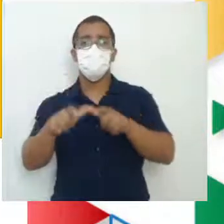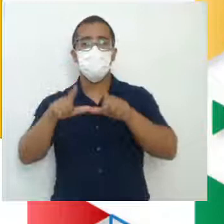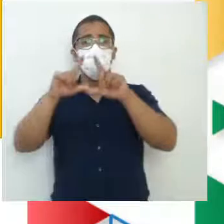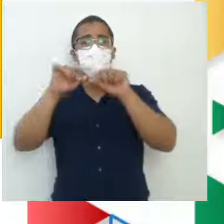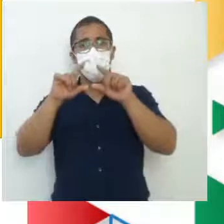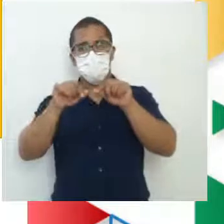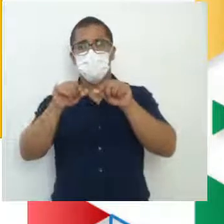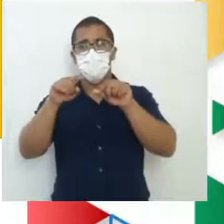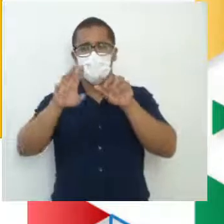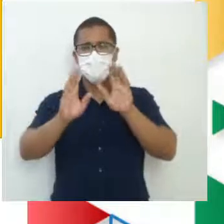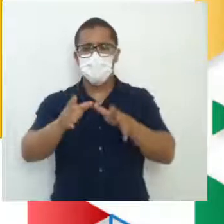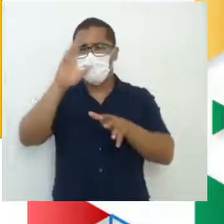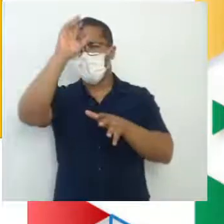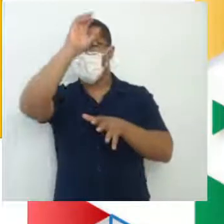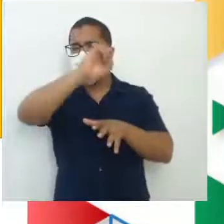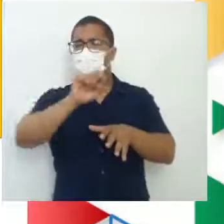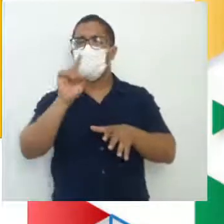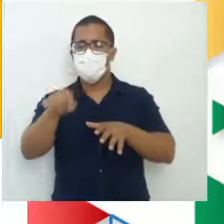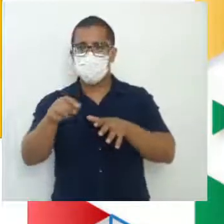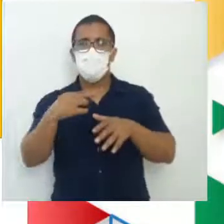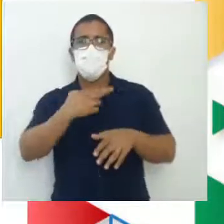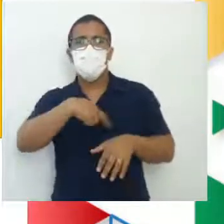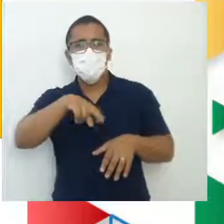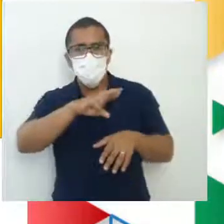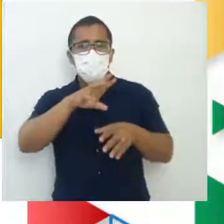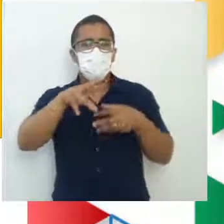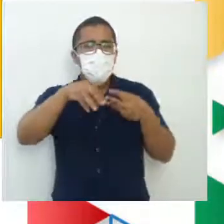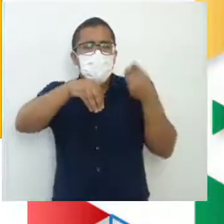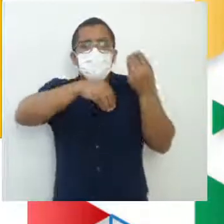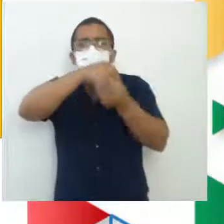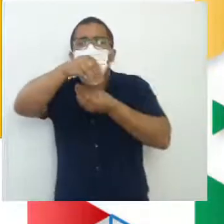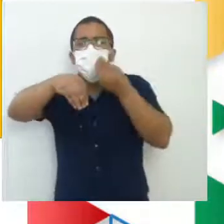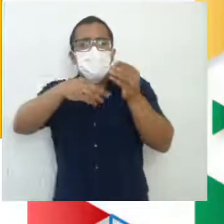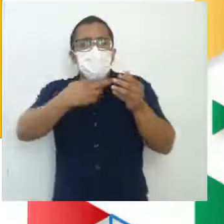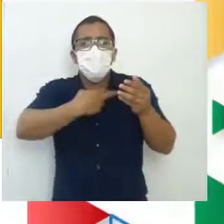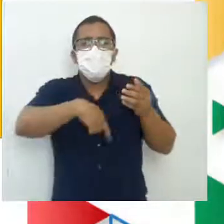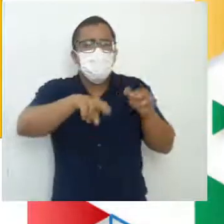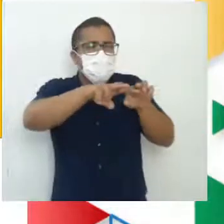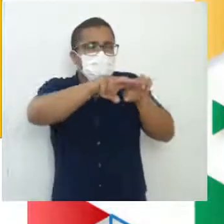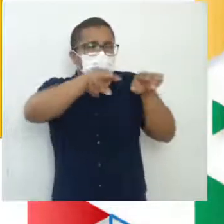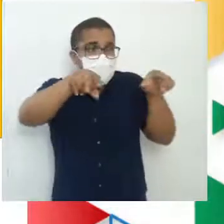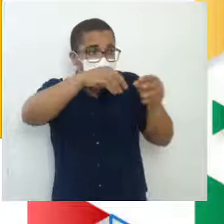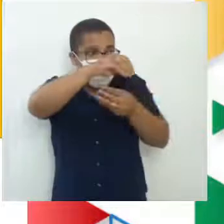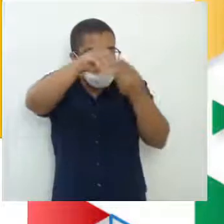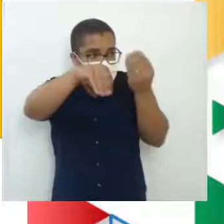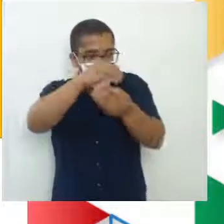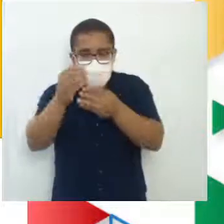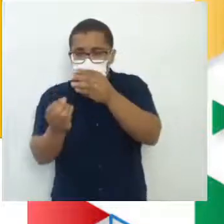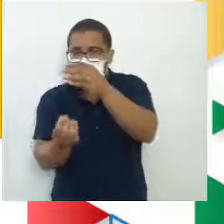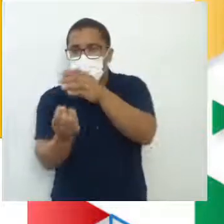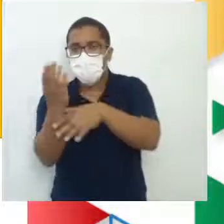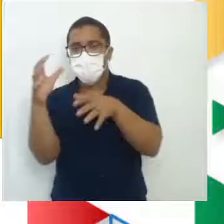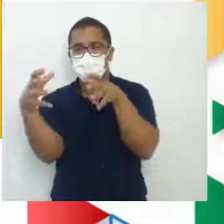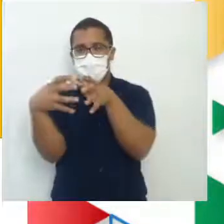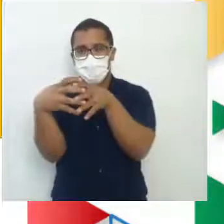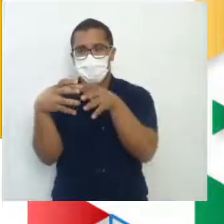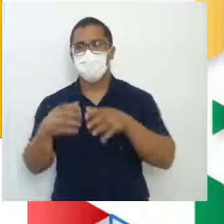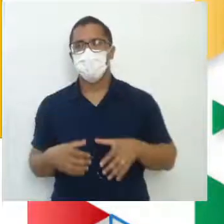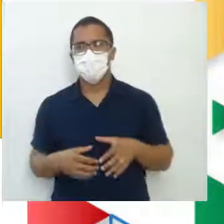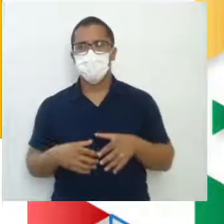elementos de várias tradições, como nós vimos, que é sincrética. Então vejam só, nós temos a